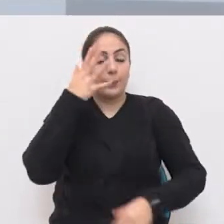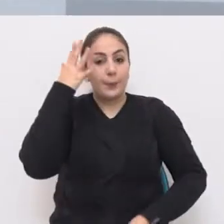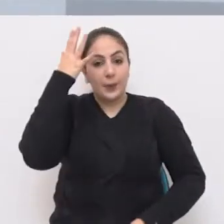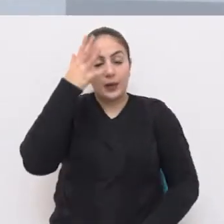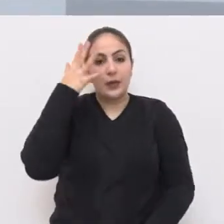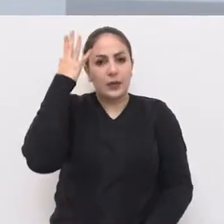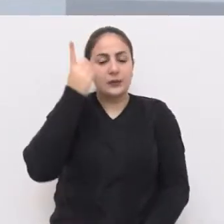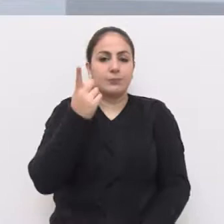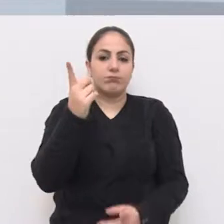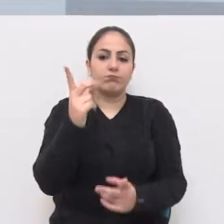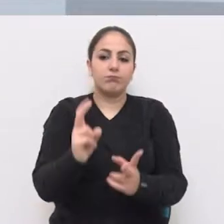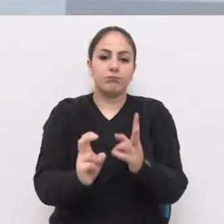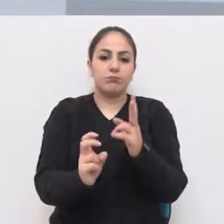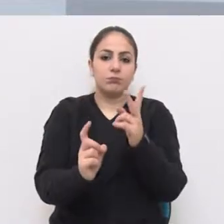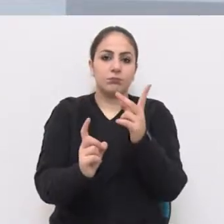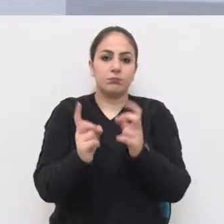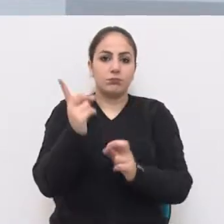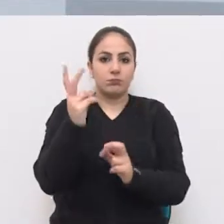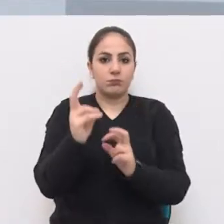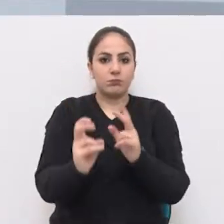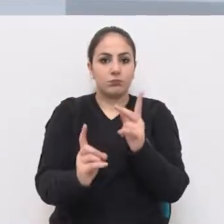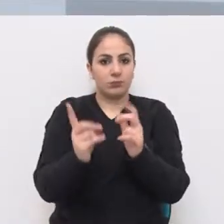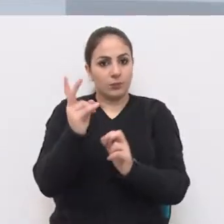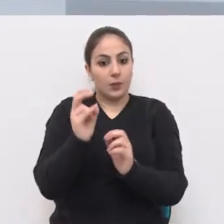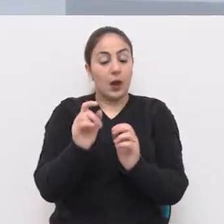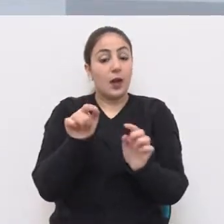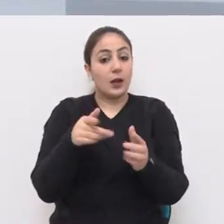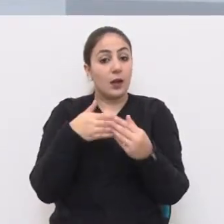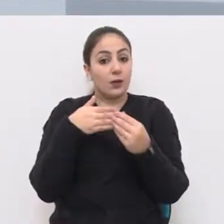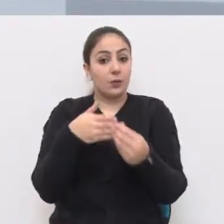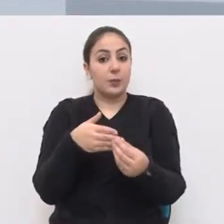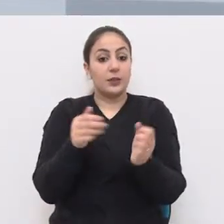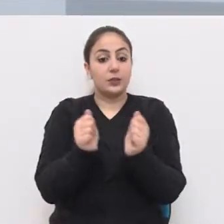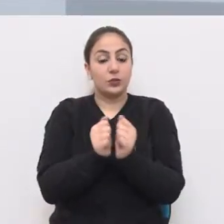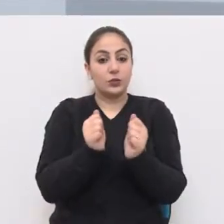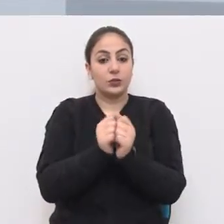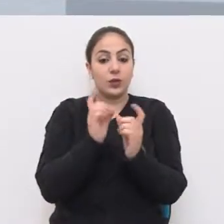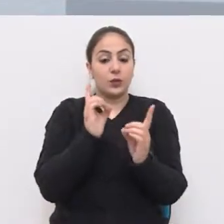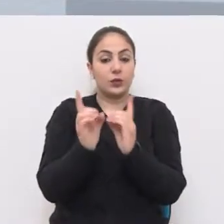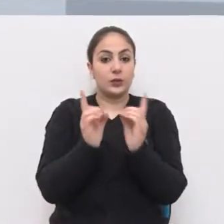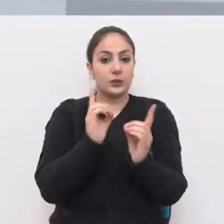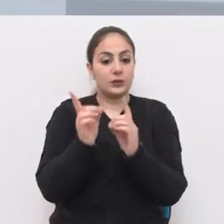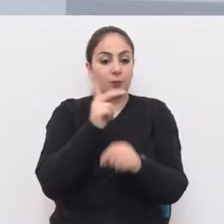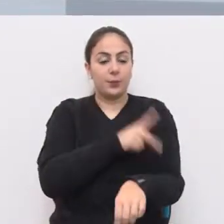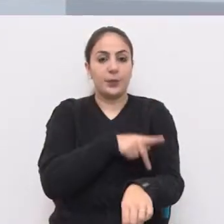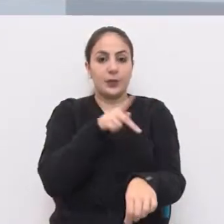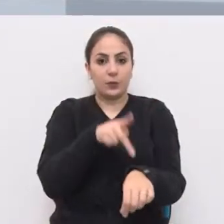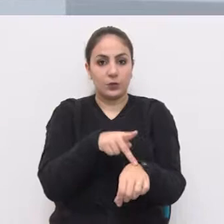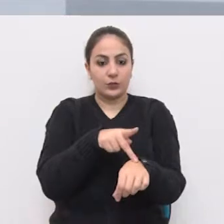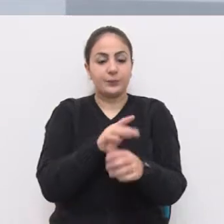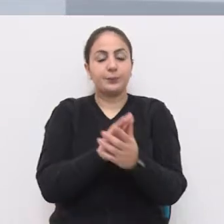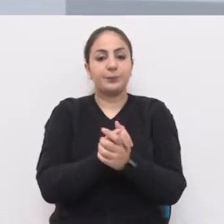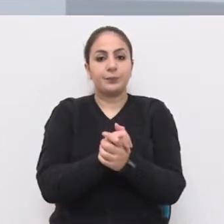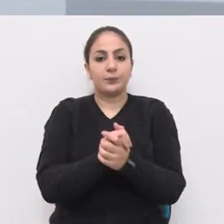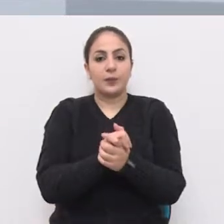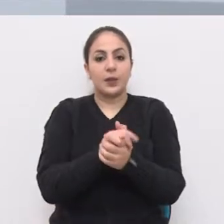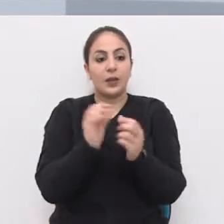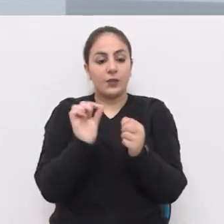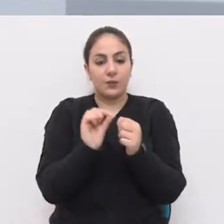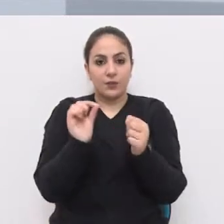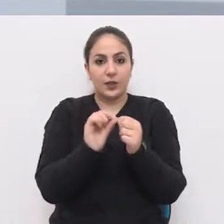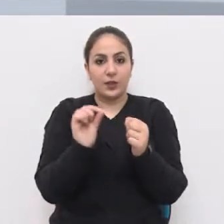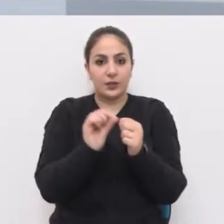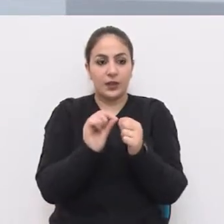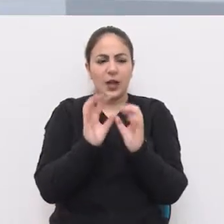palestras quinzenalmente, certo? Monitoradas com uma coordenação pedagógica, né? E